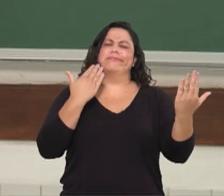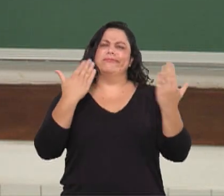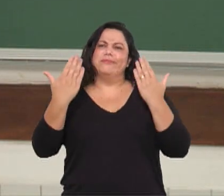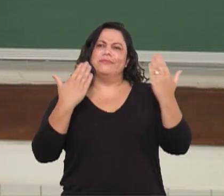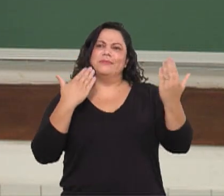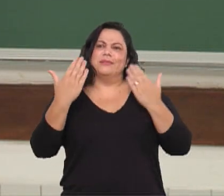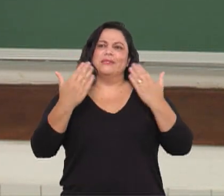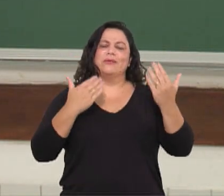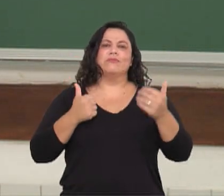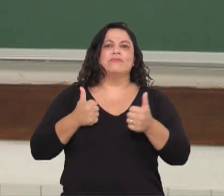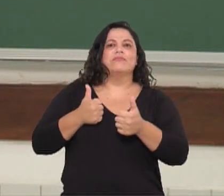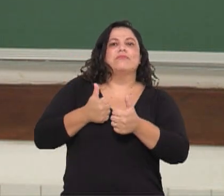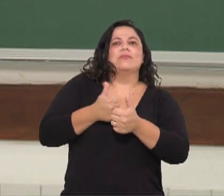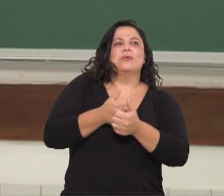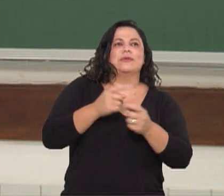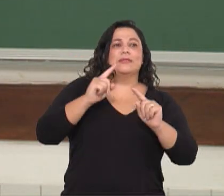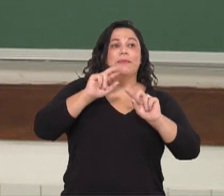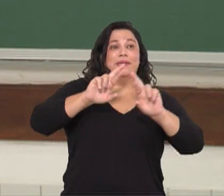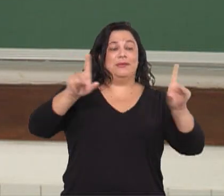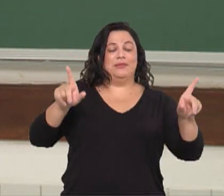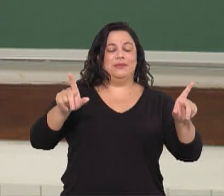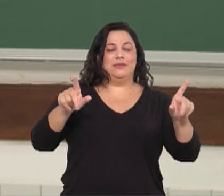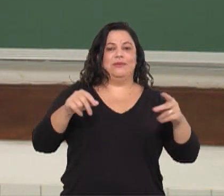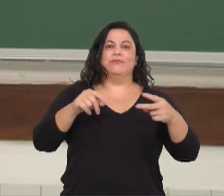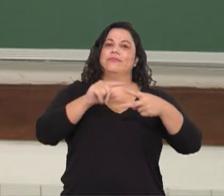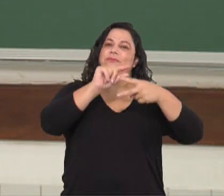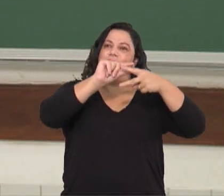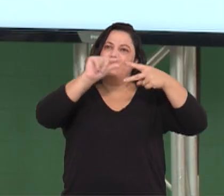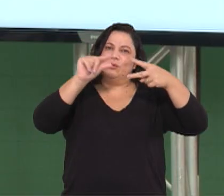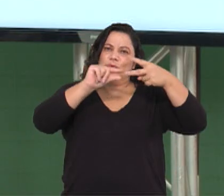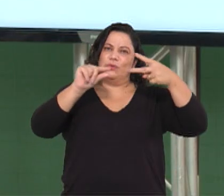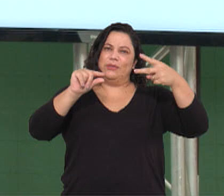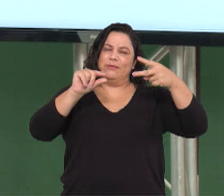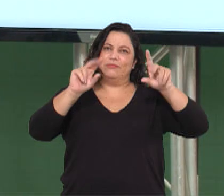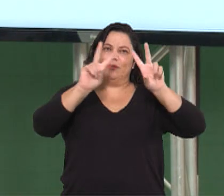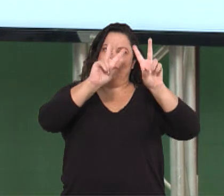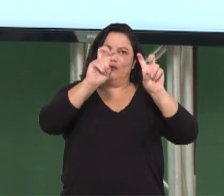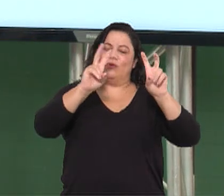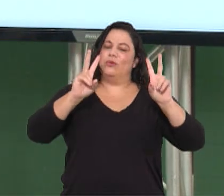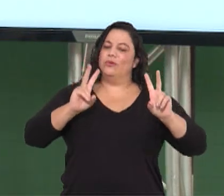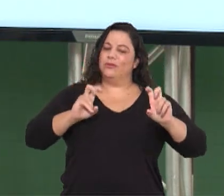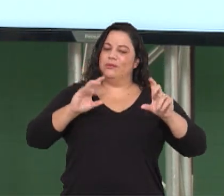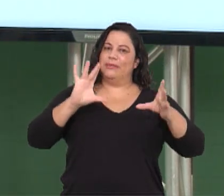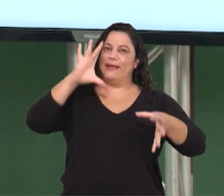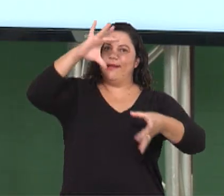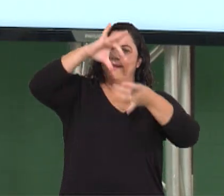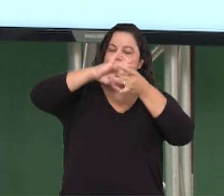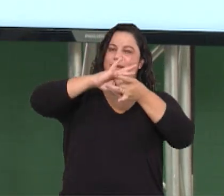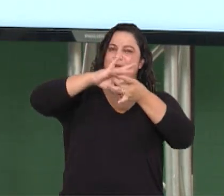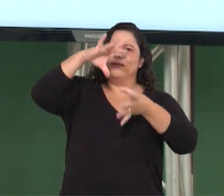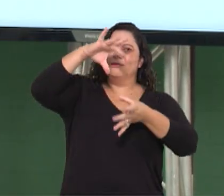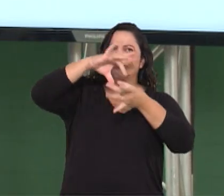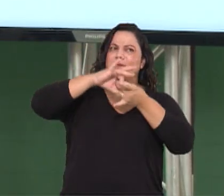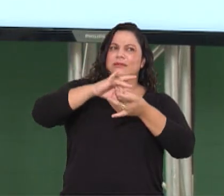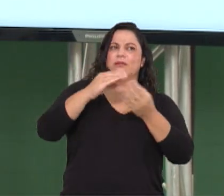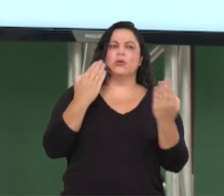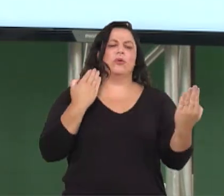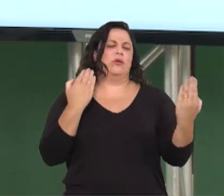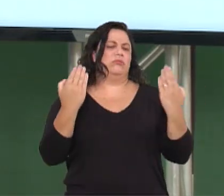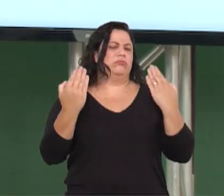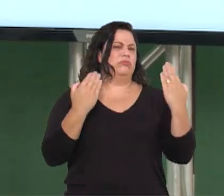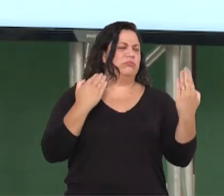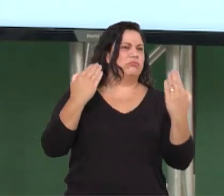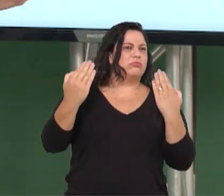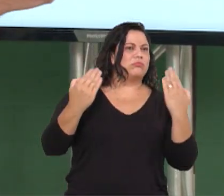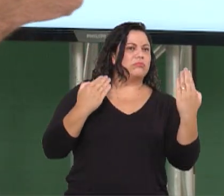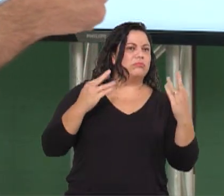dois termos ligados por um conectivo. Qual é a diferença entre metáfora e comparação? Eu